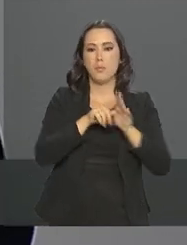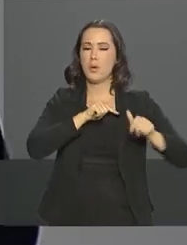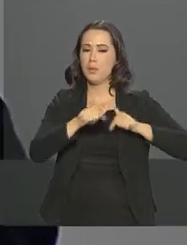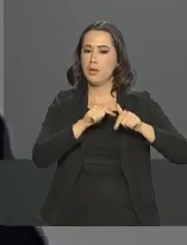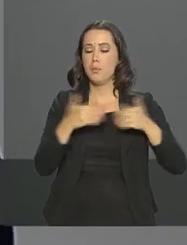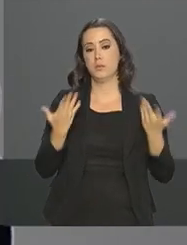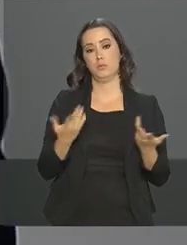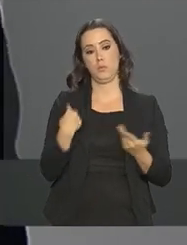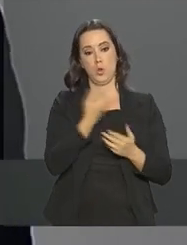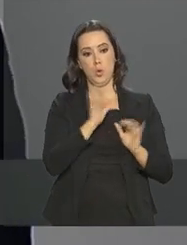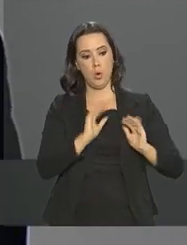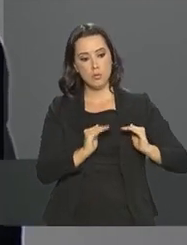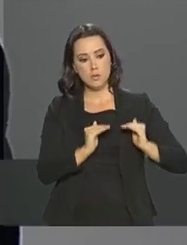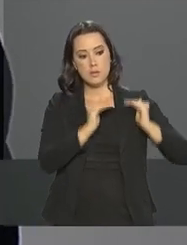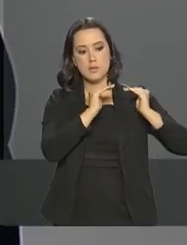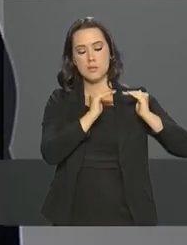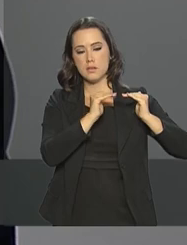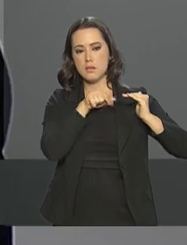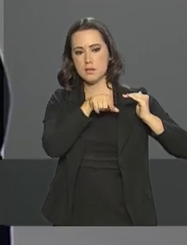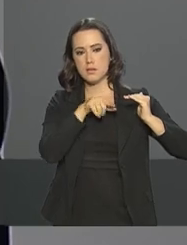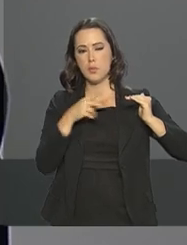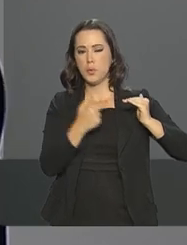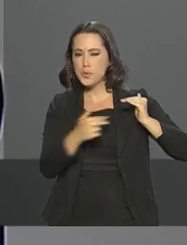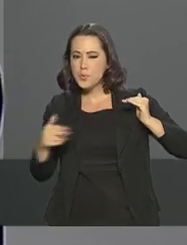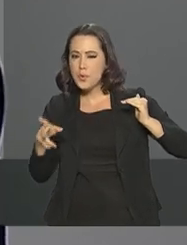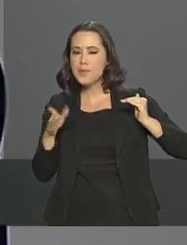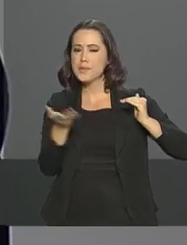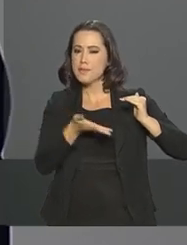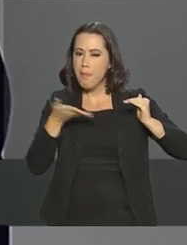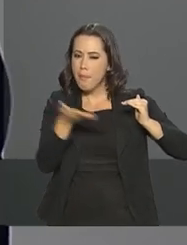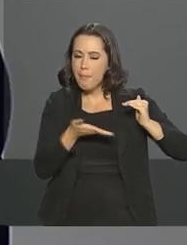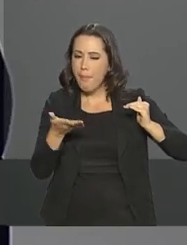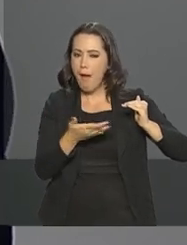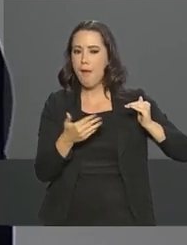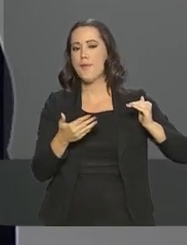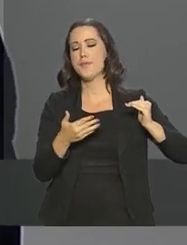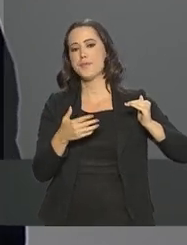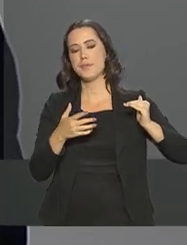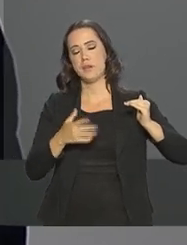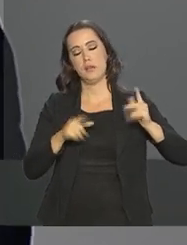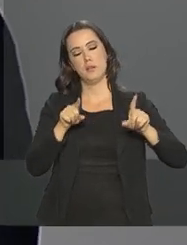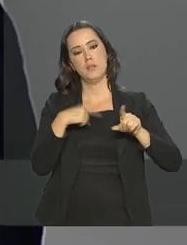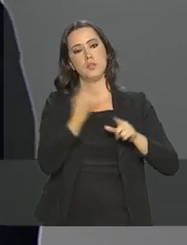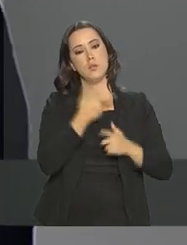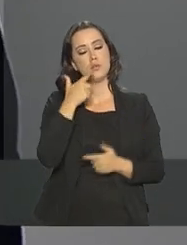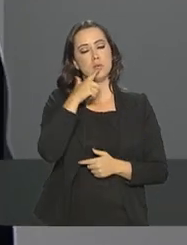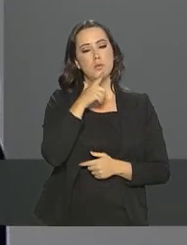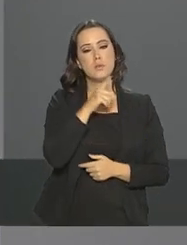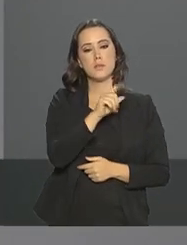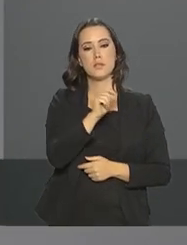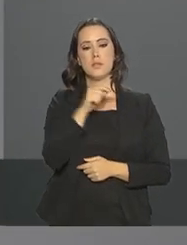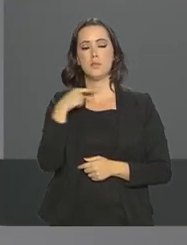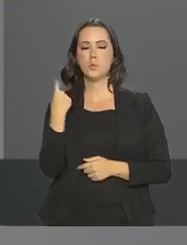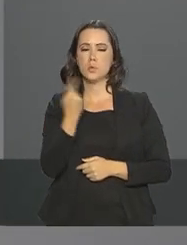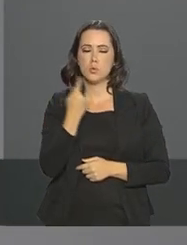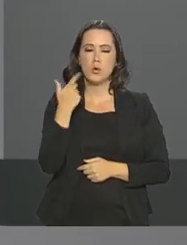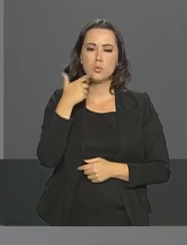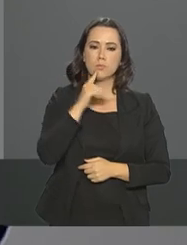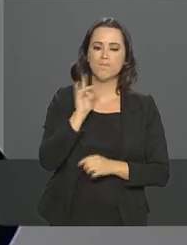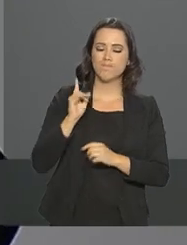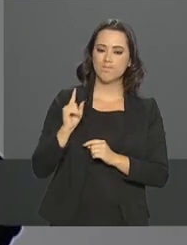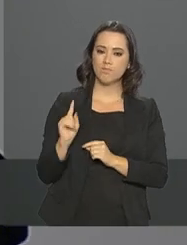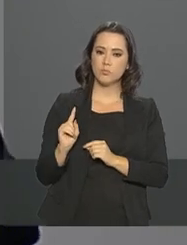acima dos acontecimentos triviais tradicionais foi que nós conseguimos presidente robinson nós conseguimos uma